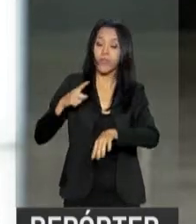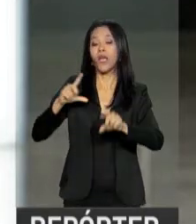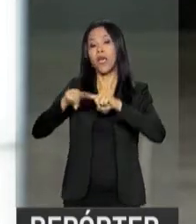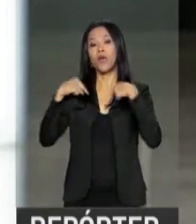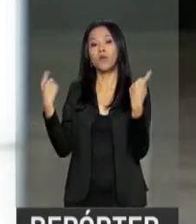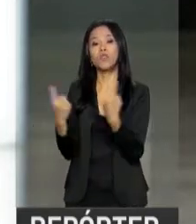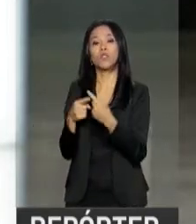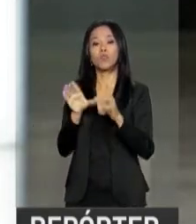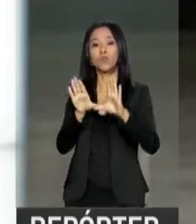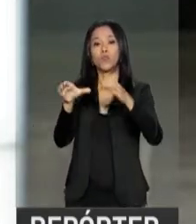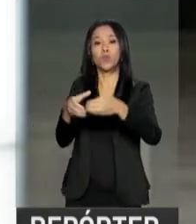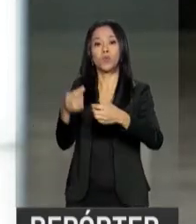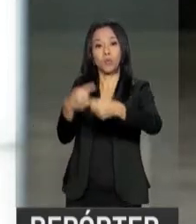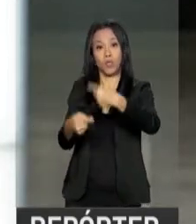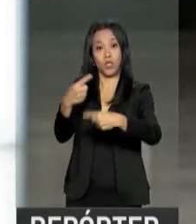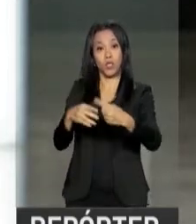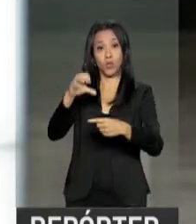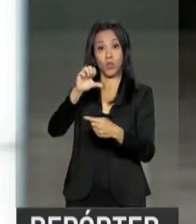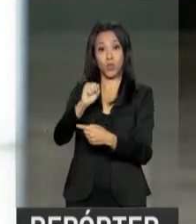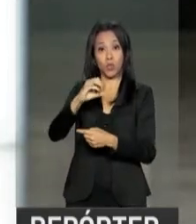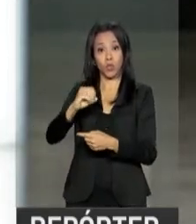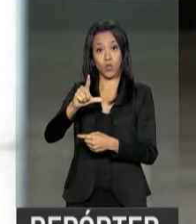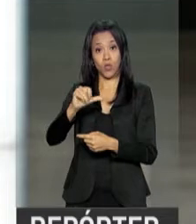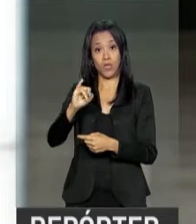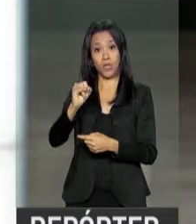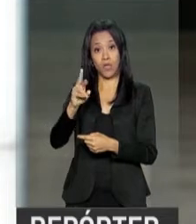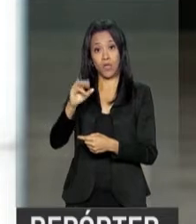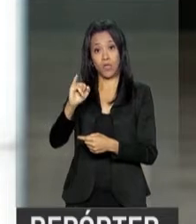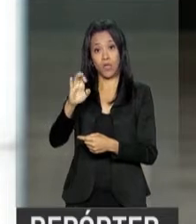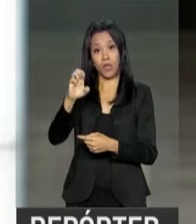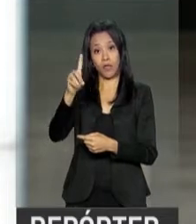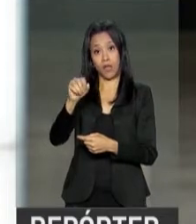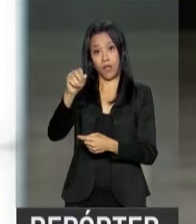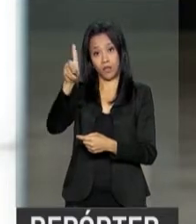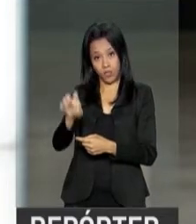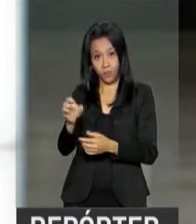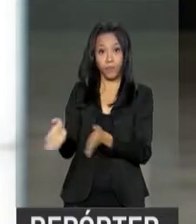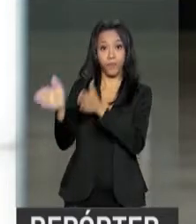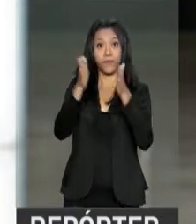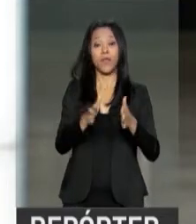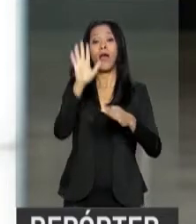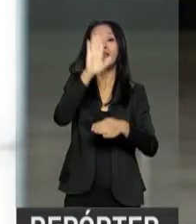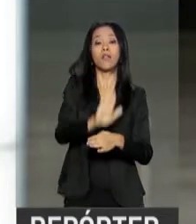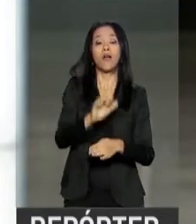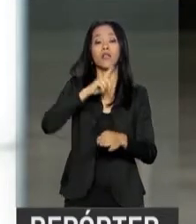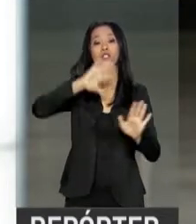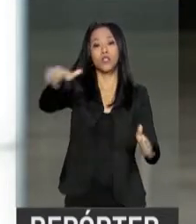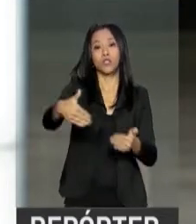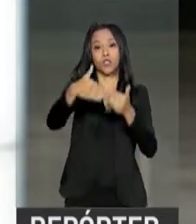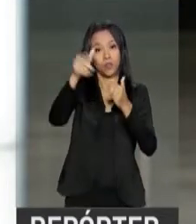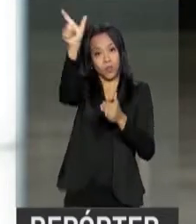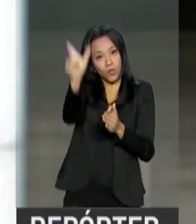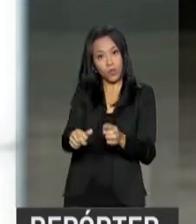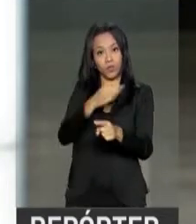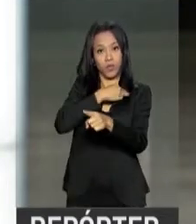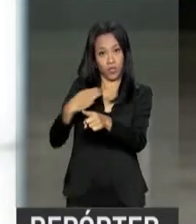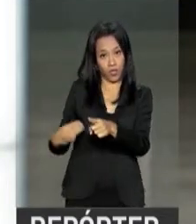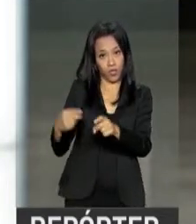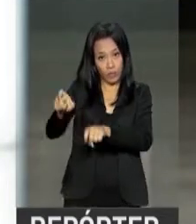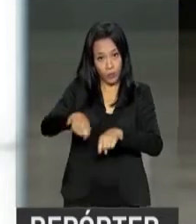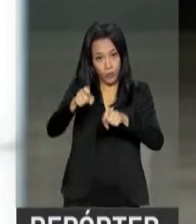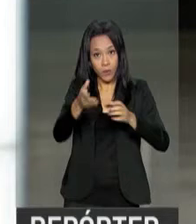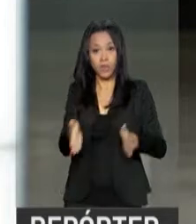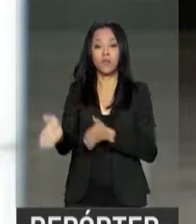solidariedade à tarde às 4 horas o encontro será com o ministro da agricultura blairo maggi em